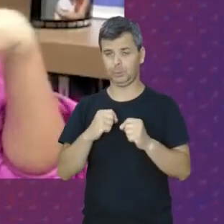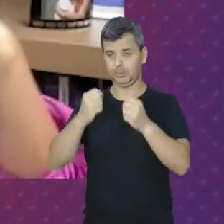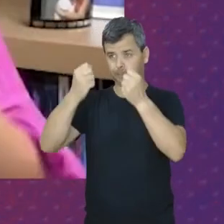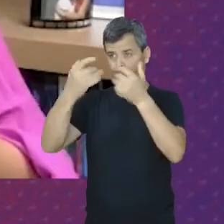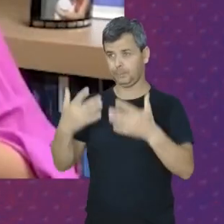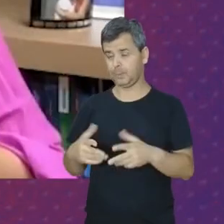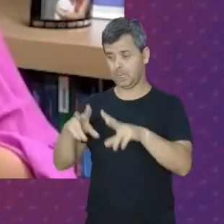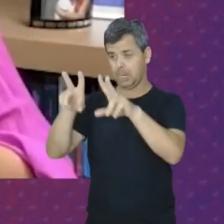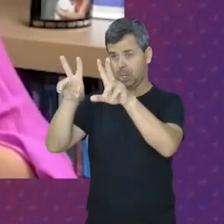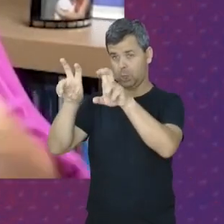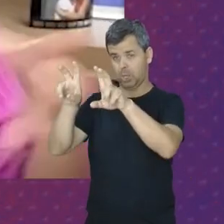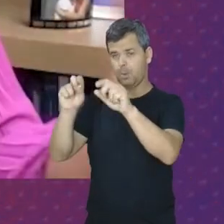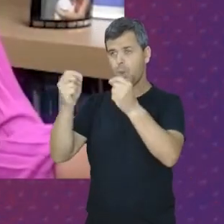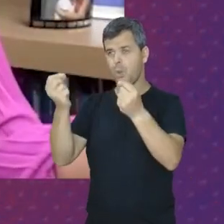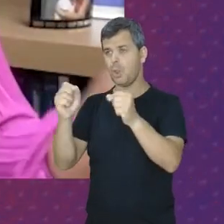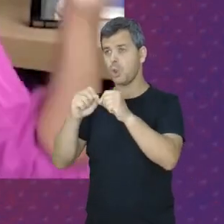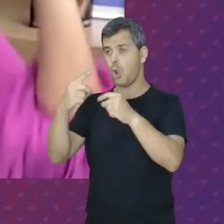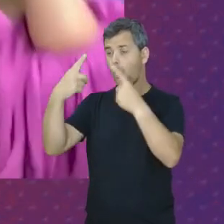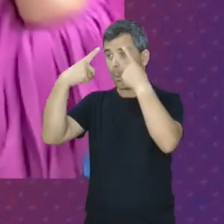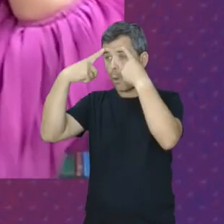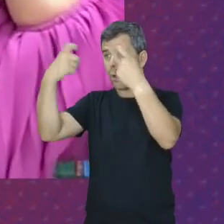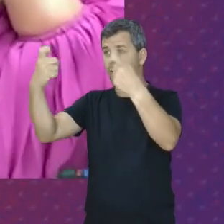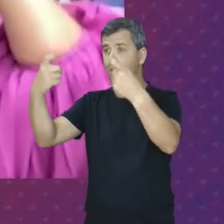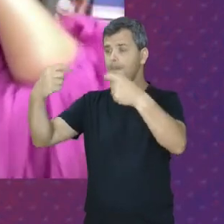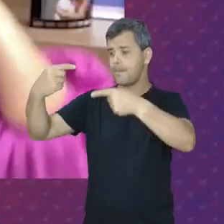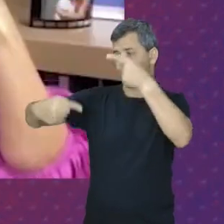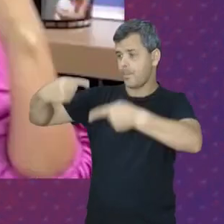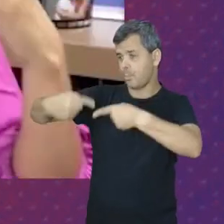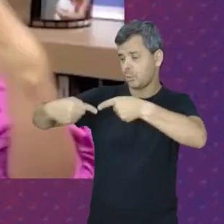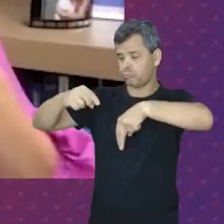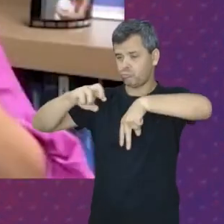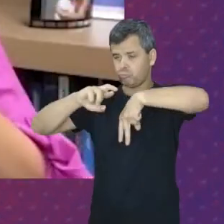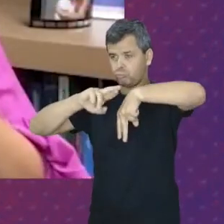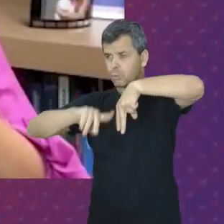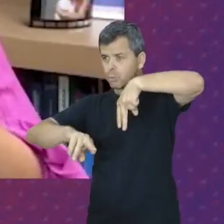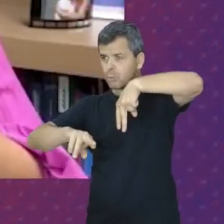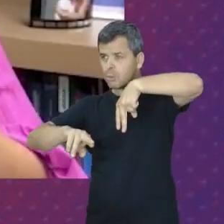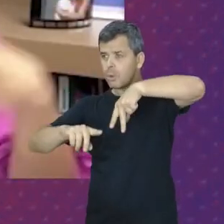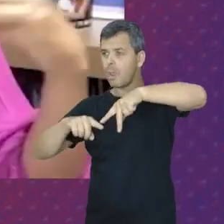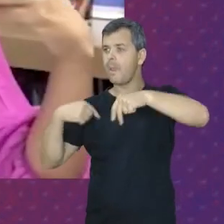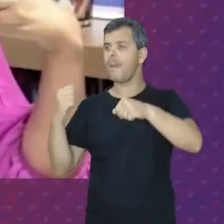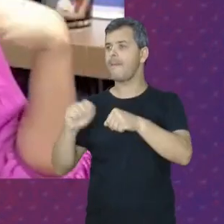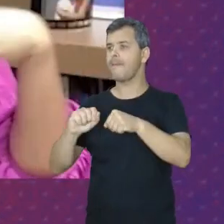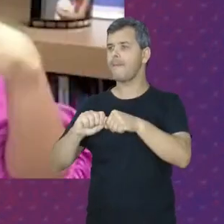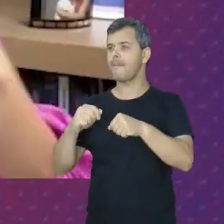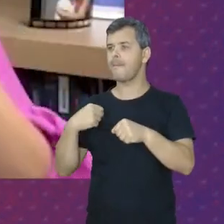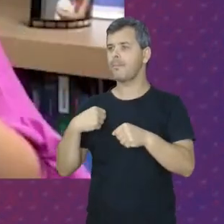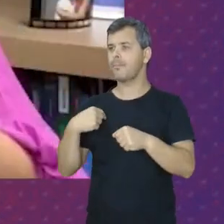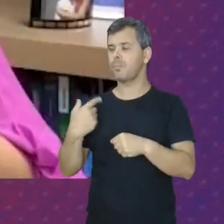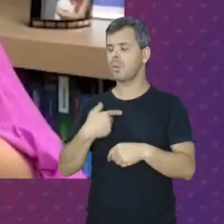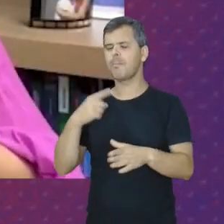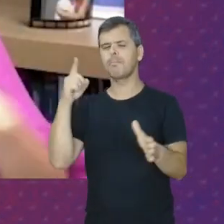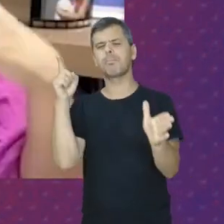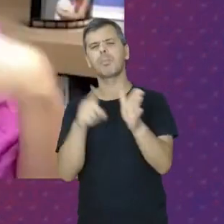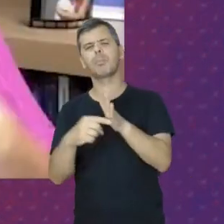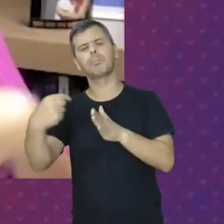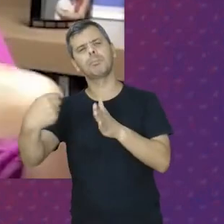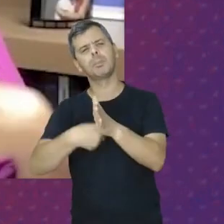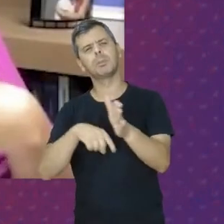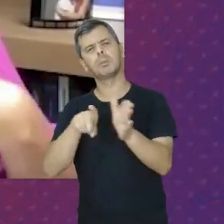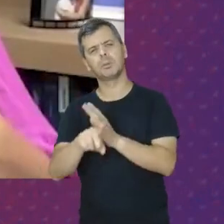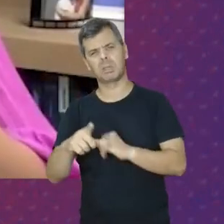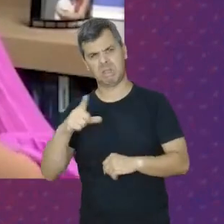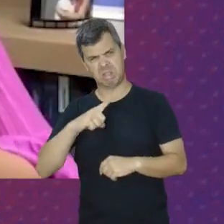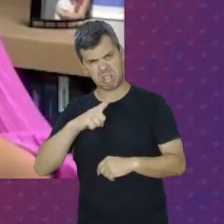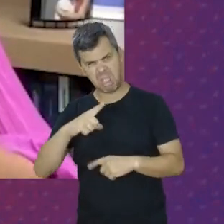de um tema tão importante como violência política de gênero, a gente se pergunta,